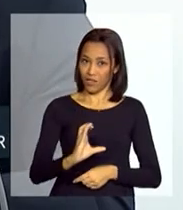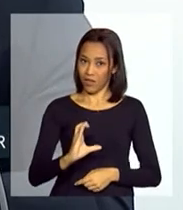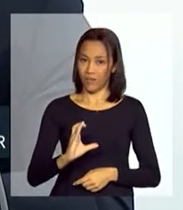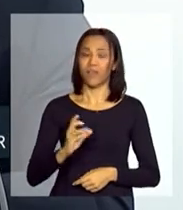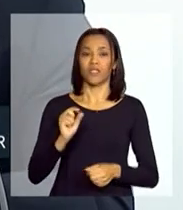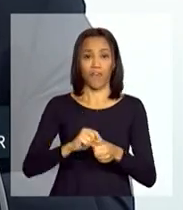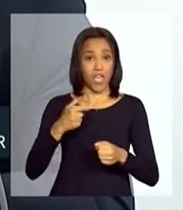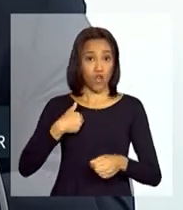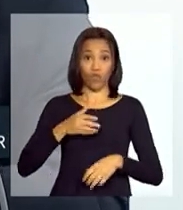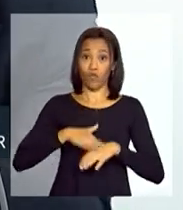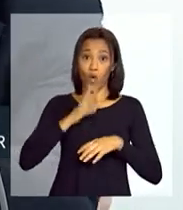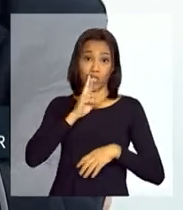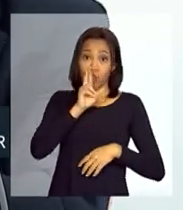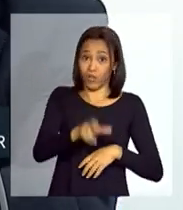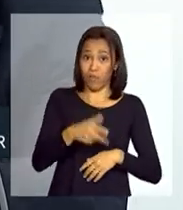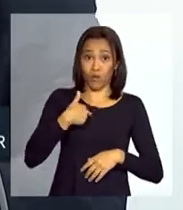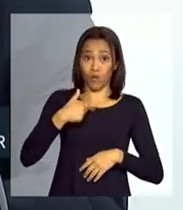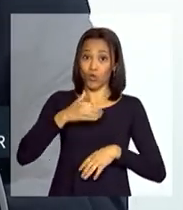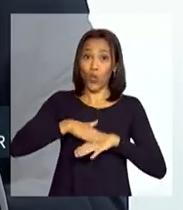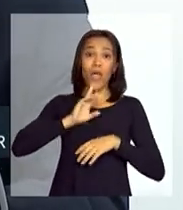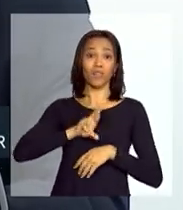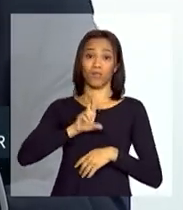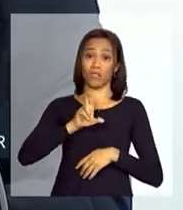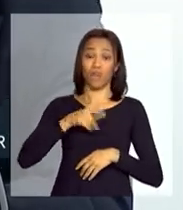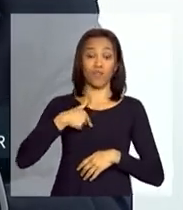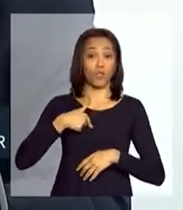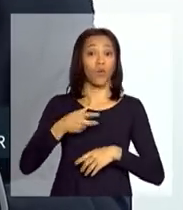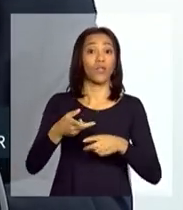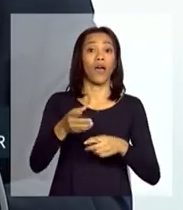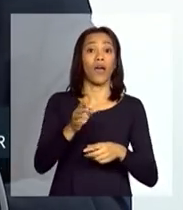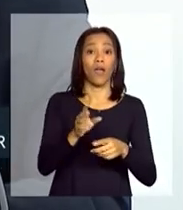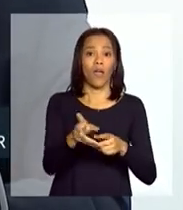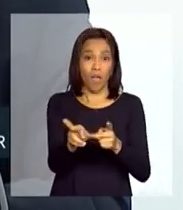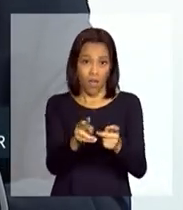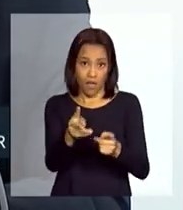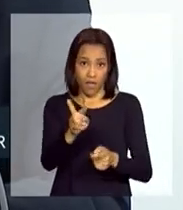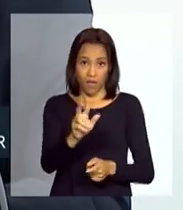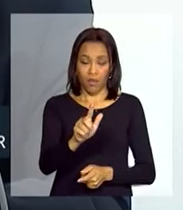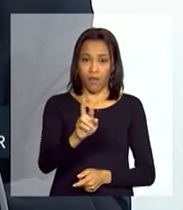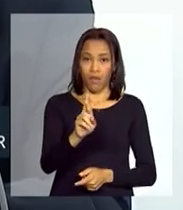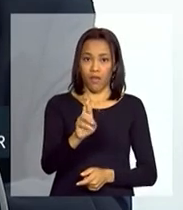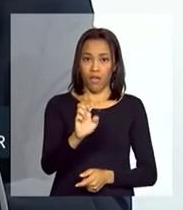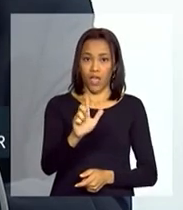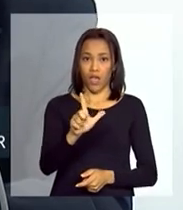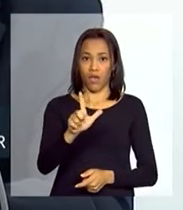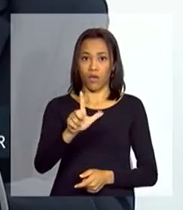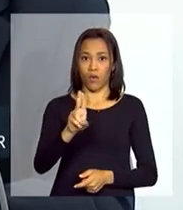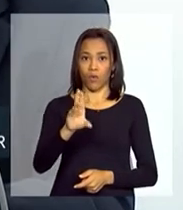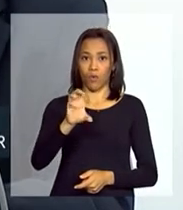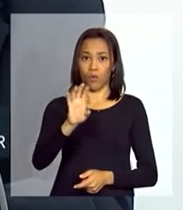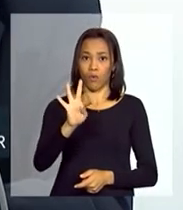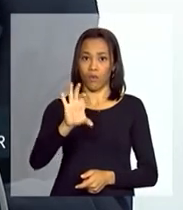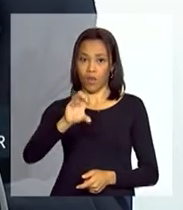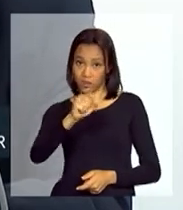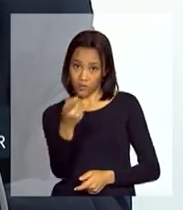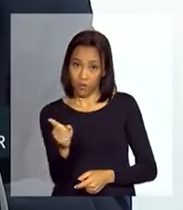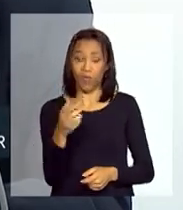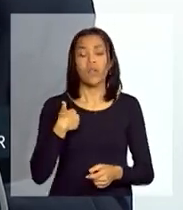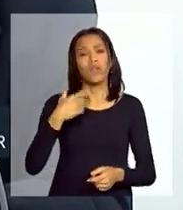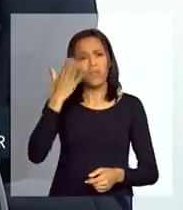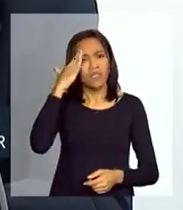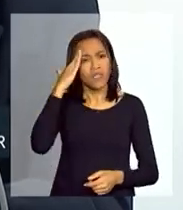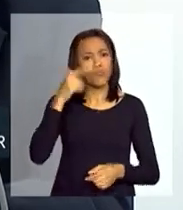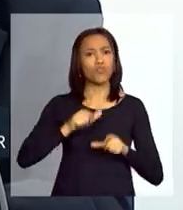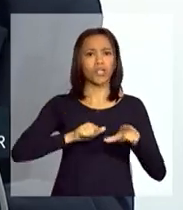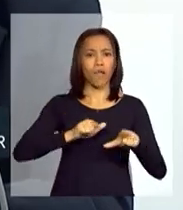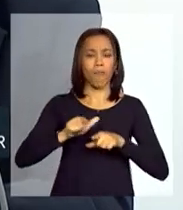fiscalização não posso responder da parte de criação responsável pela parte regulatória mas com certeza Posso garantir que dentro dos trabalhos de